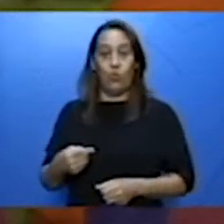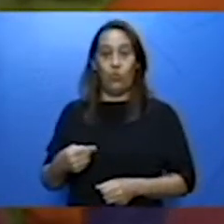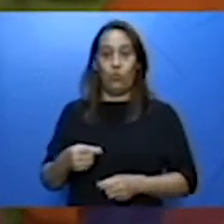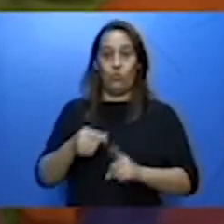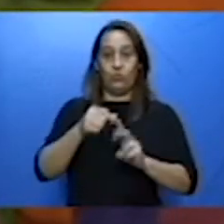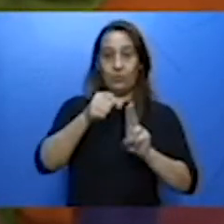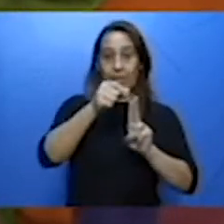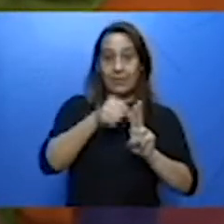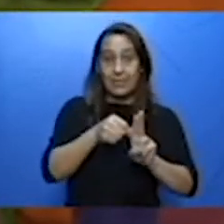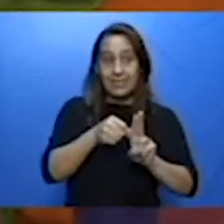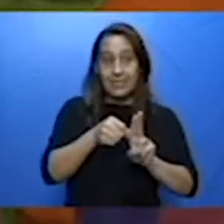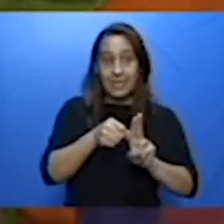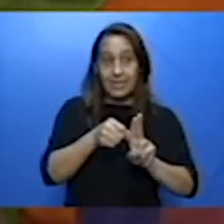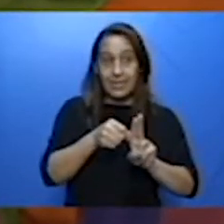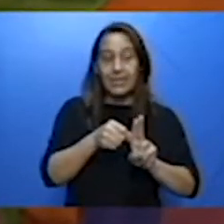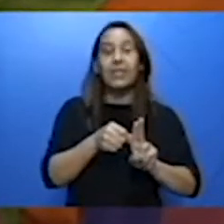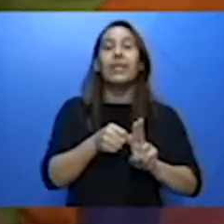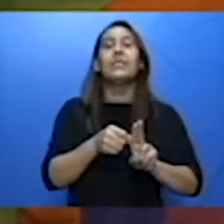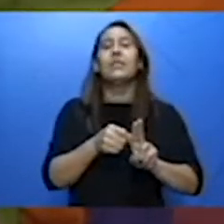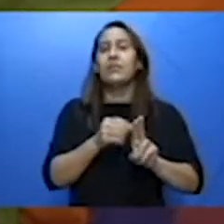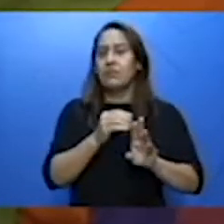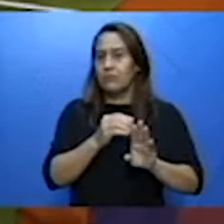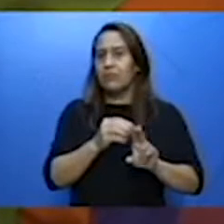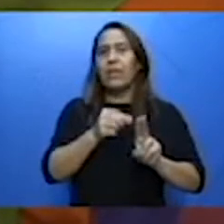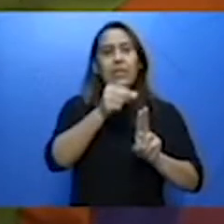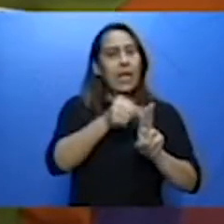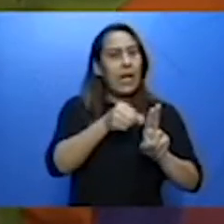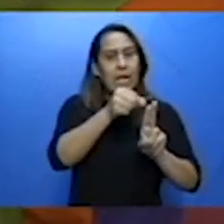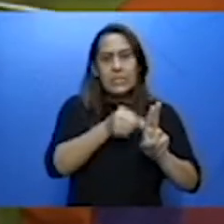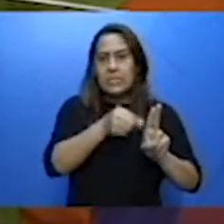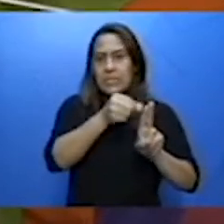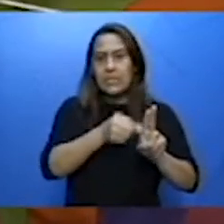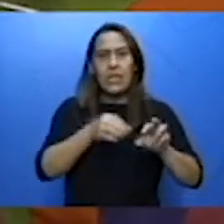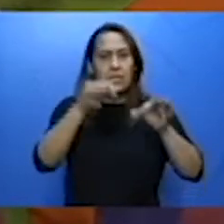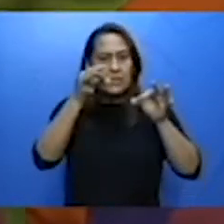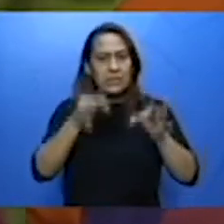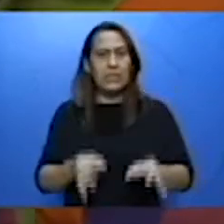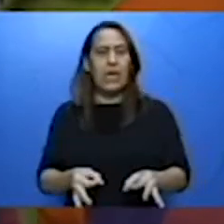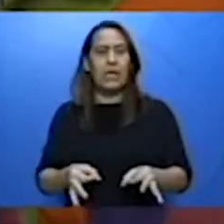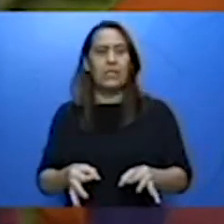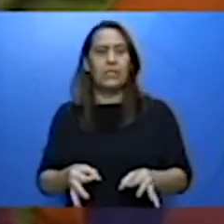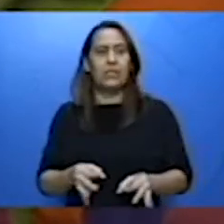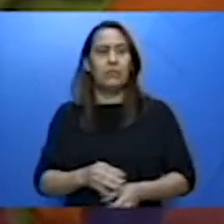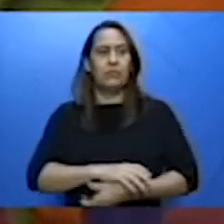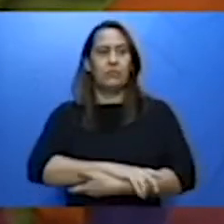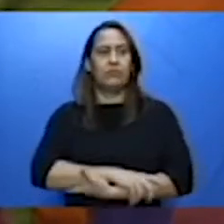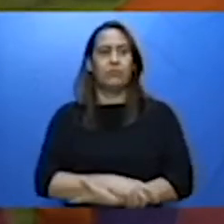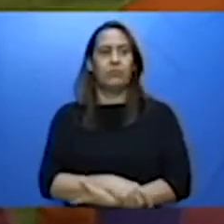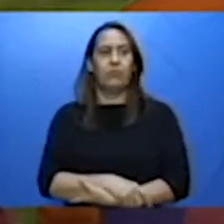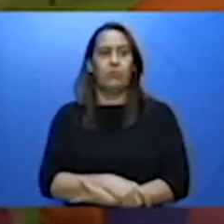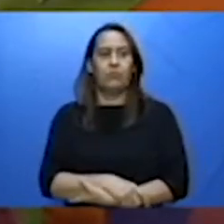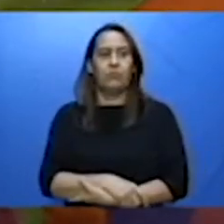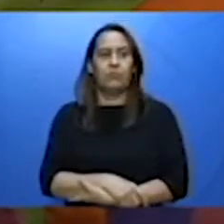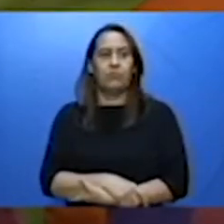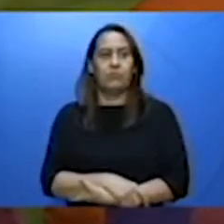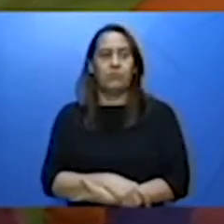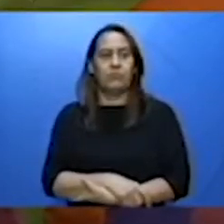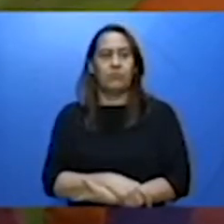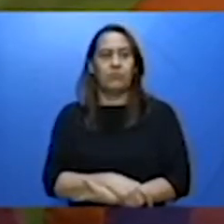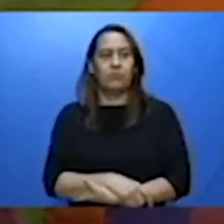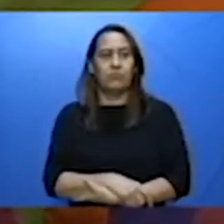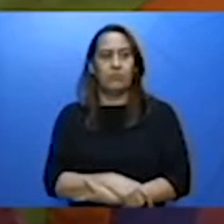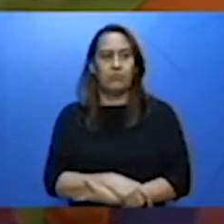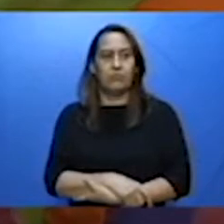vou colocar ele aqui, ó, porque ele não vai atrapalhar ninguém. Ele vai ficar aqui. Viu o que que a professora